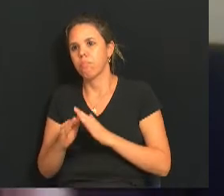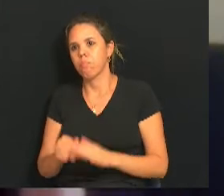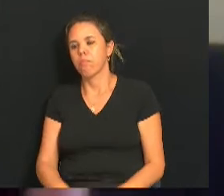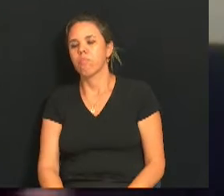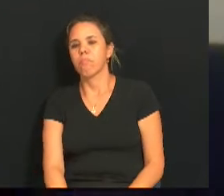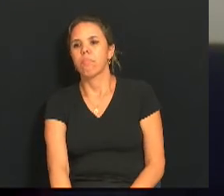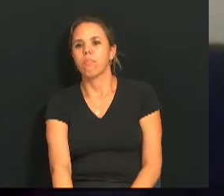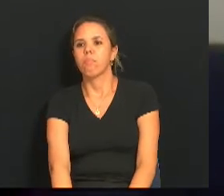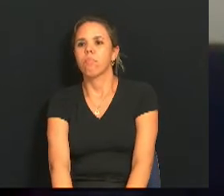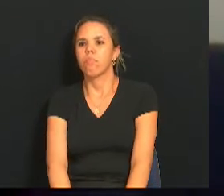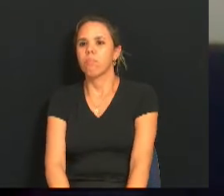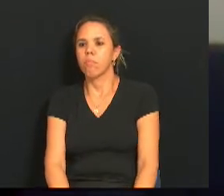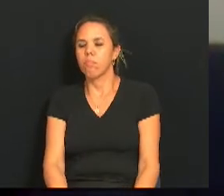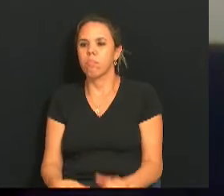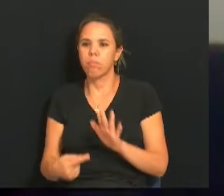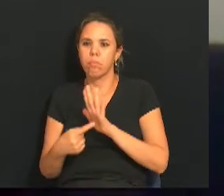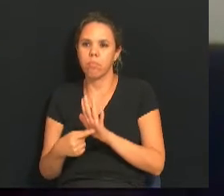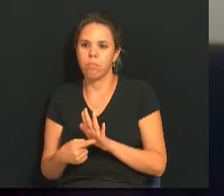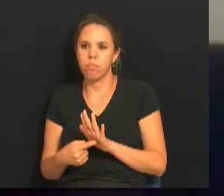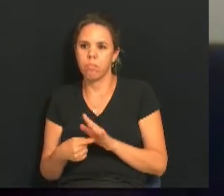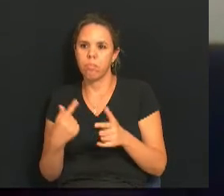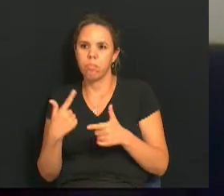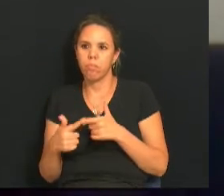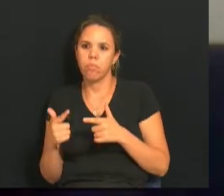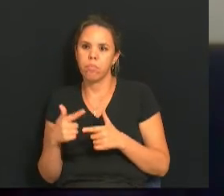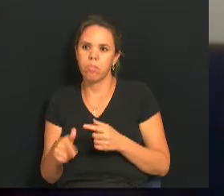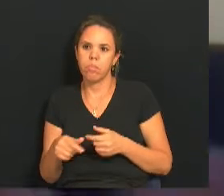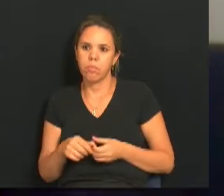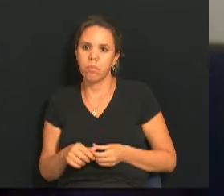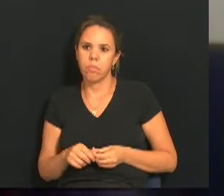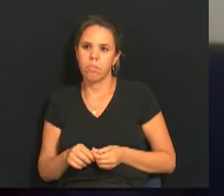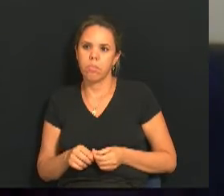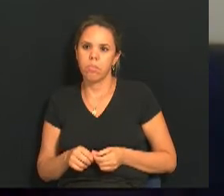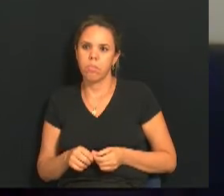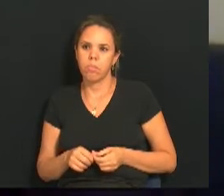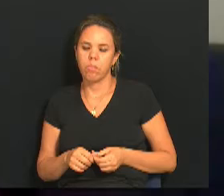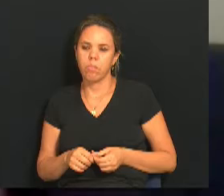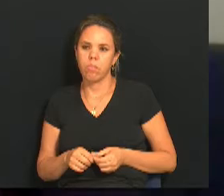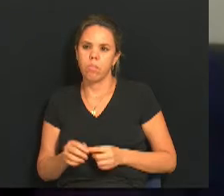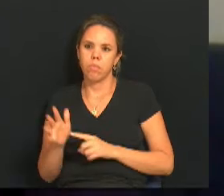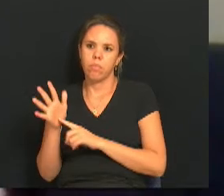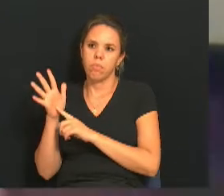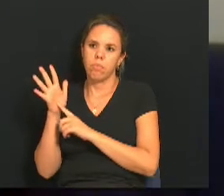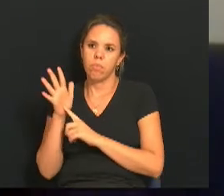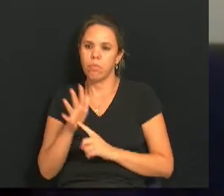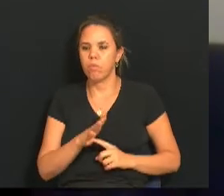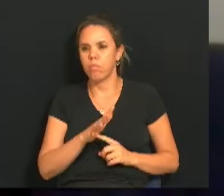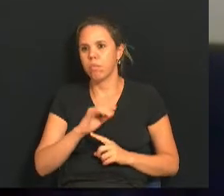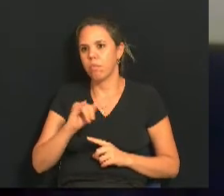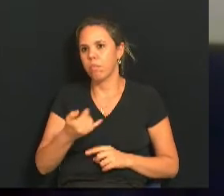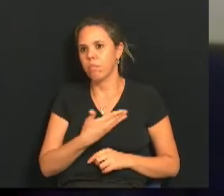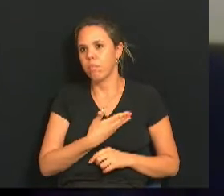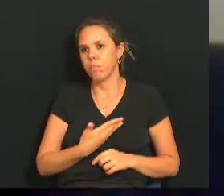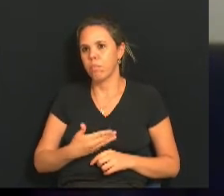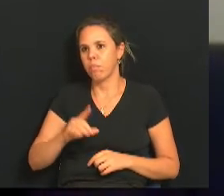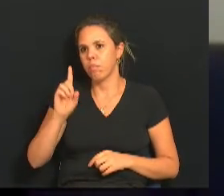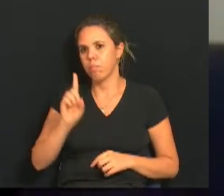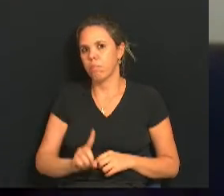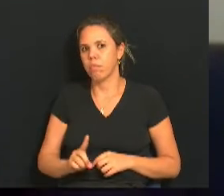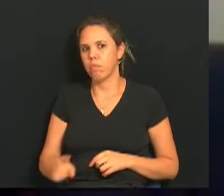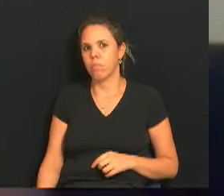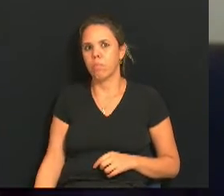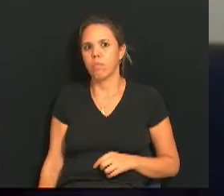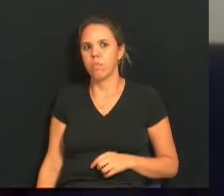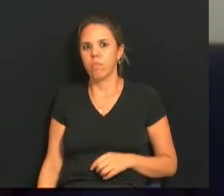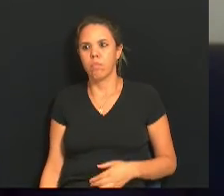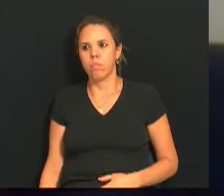eles apresentam, então, uma questão do abuso de poder da direção. E